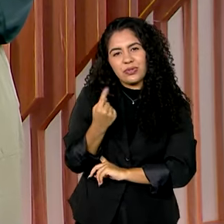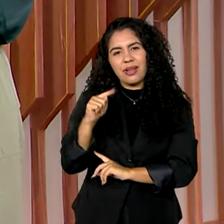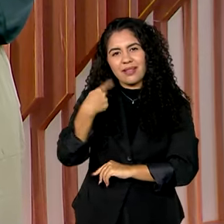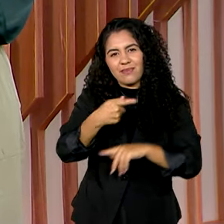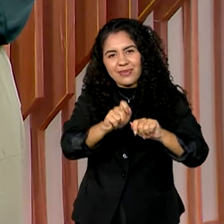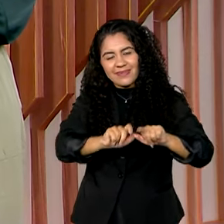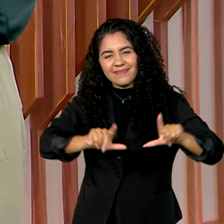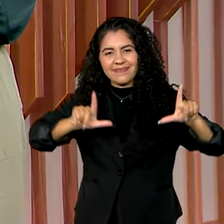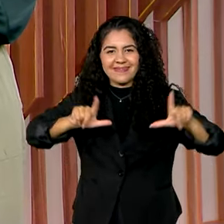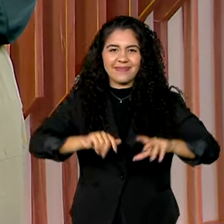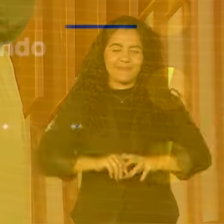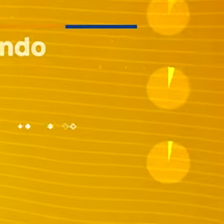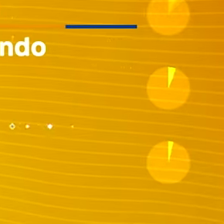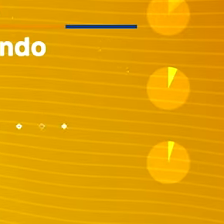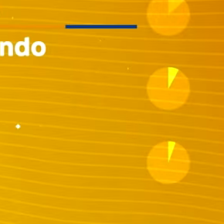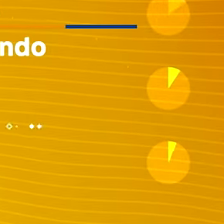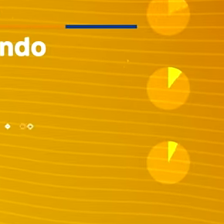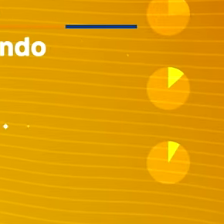já.